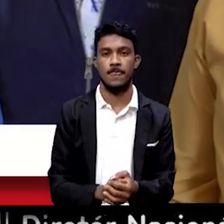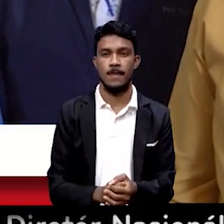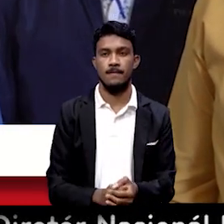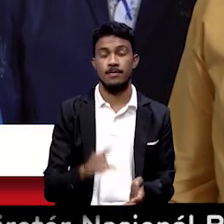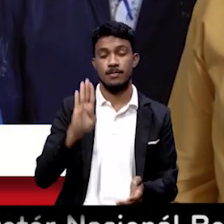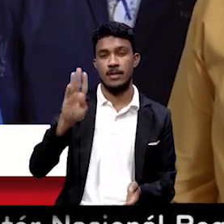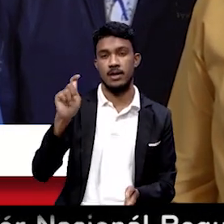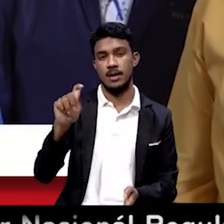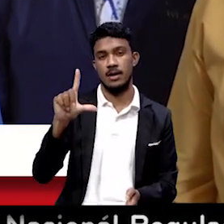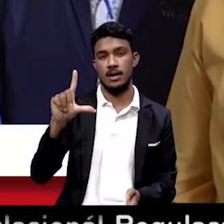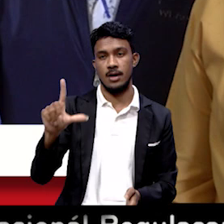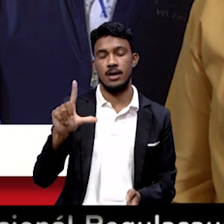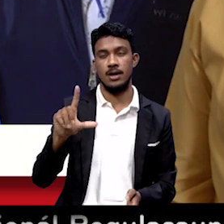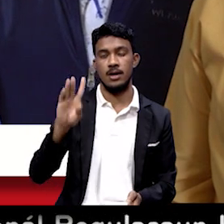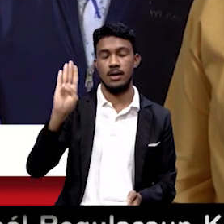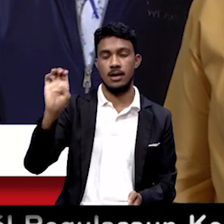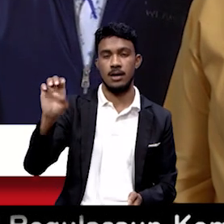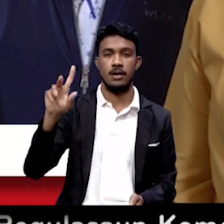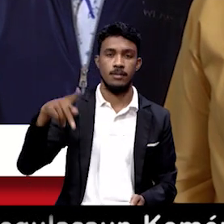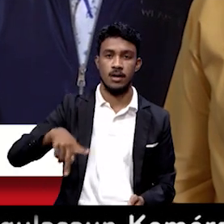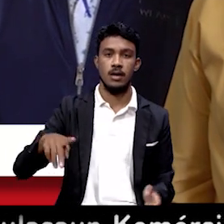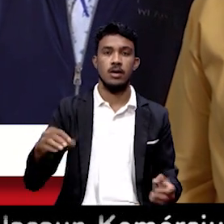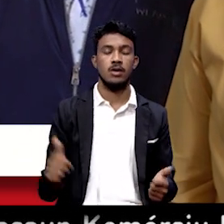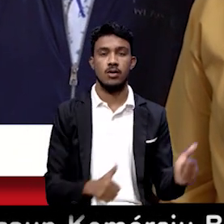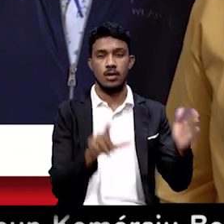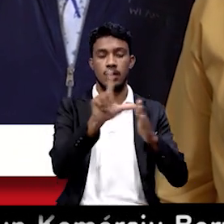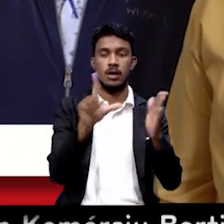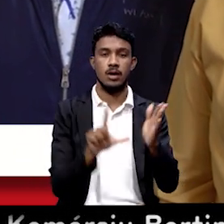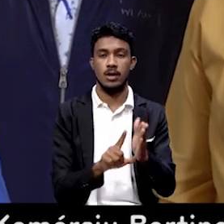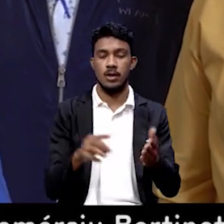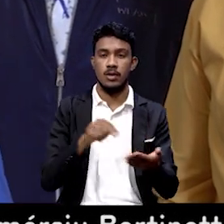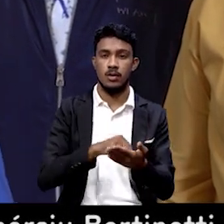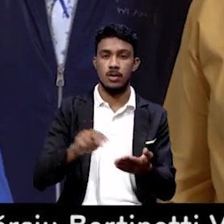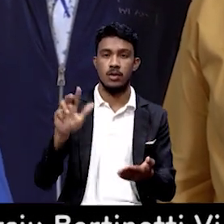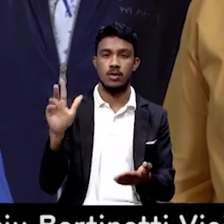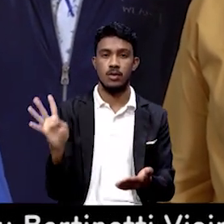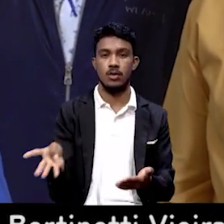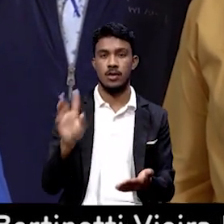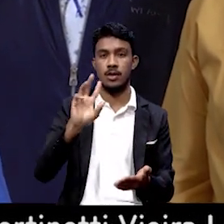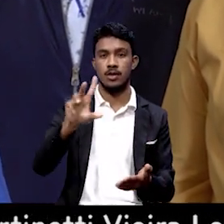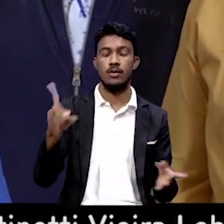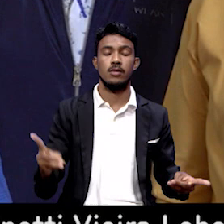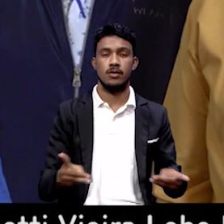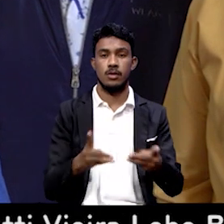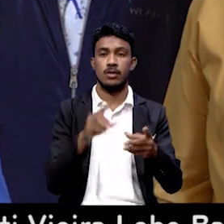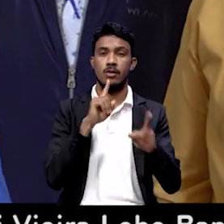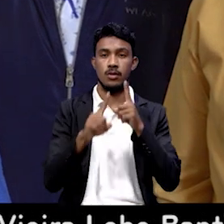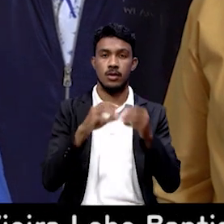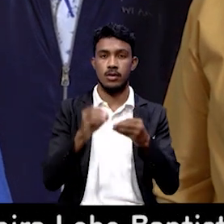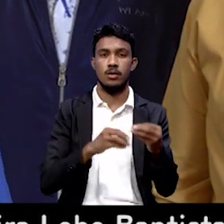BTL, empresa pública, do Decreto-Lei número 41. Deve contradiz